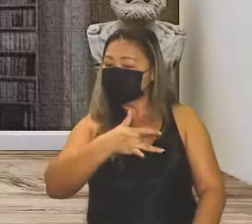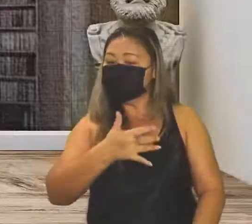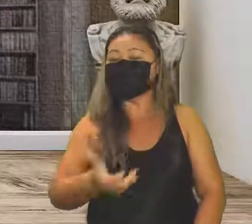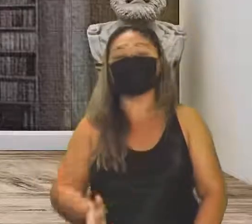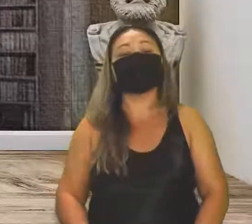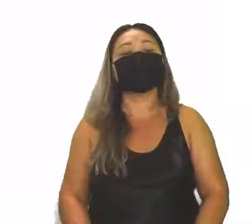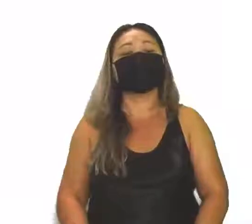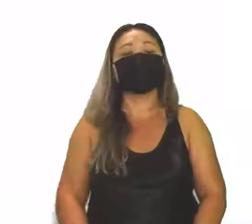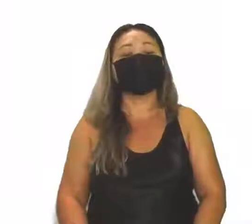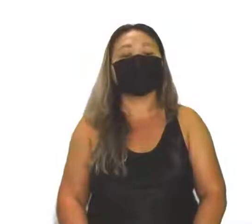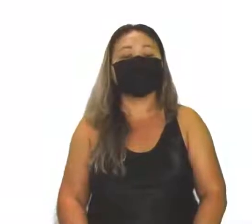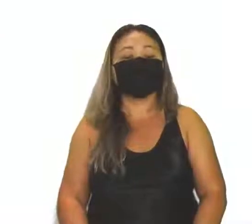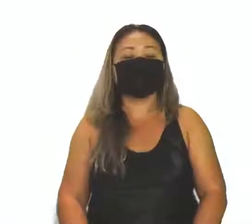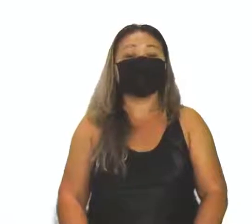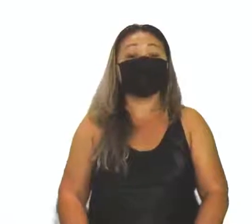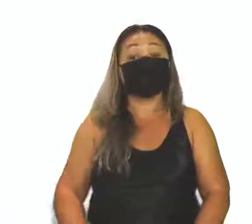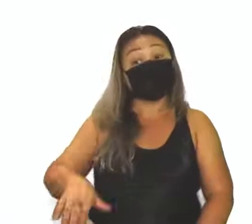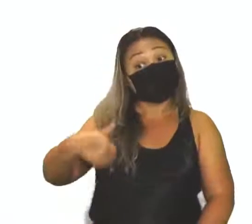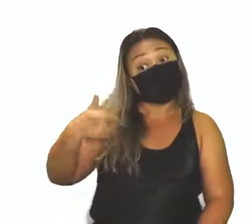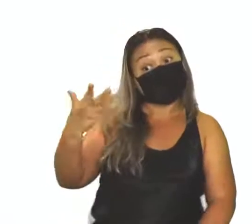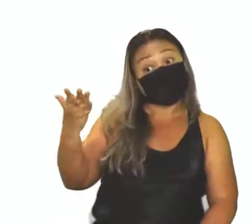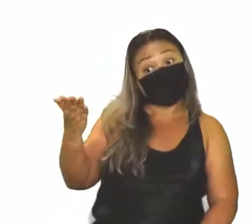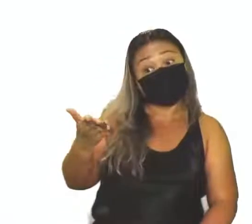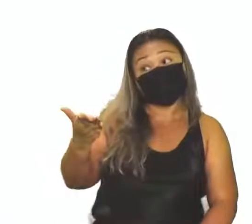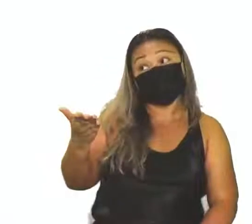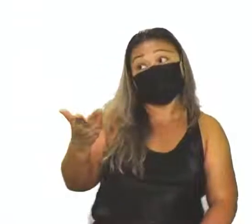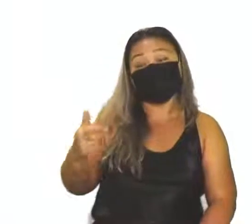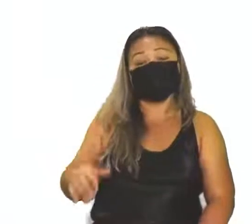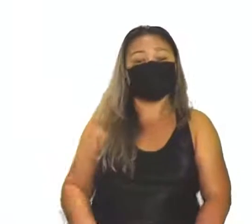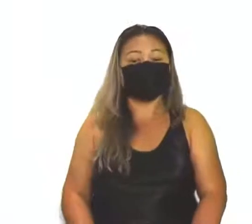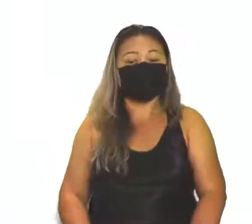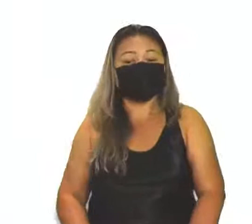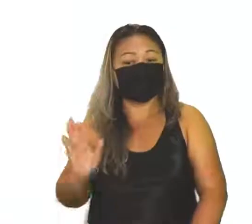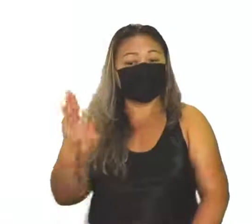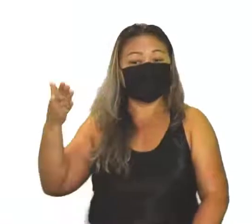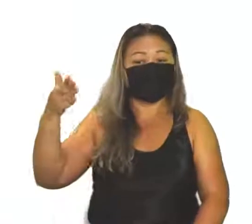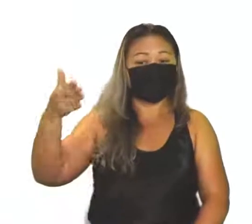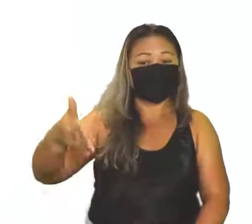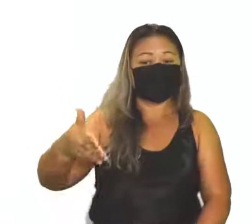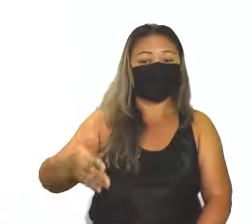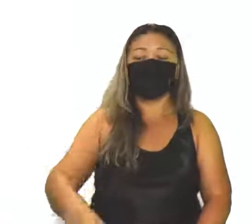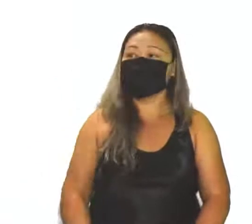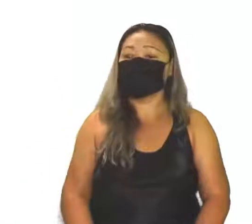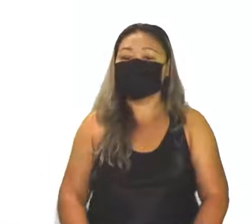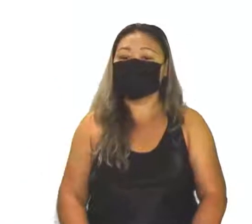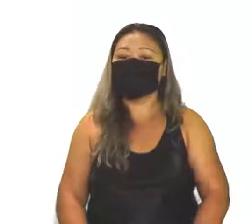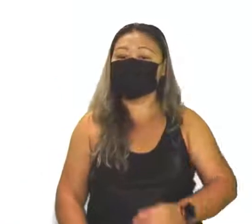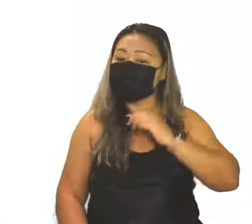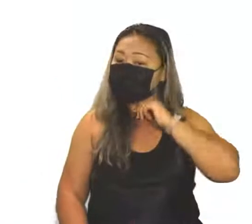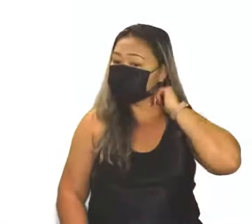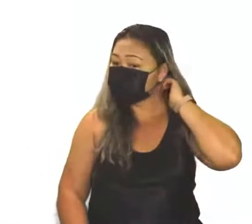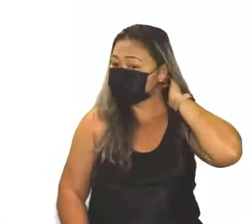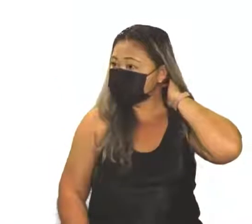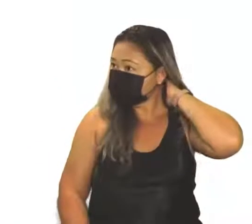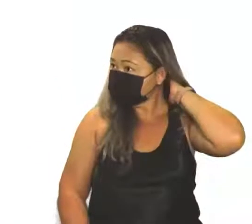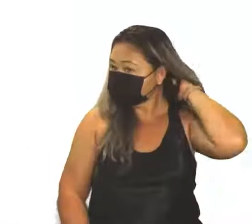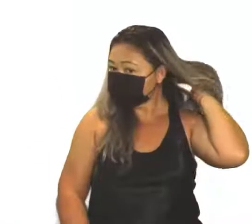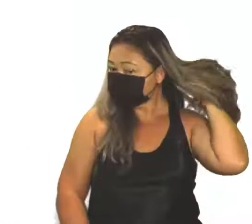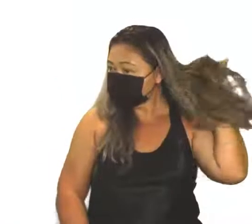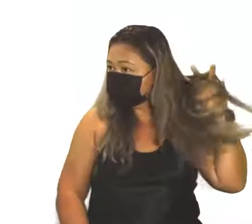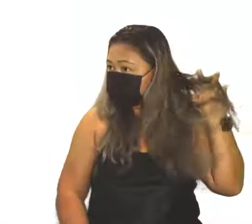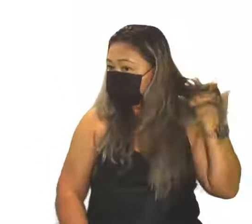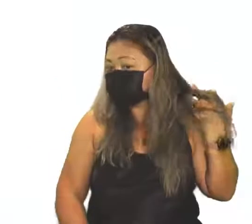lá, continuando? Agora, gente, vamos lá, deixa eu adentrar aqui. Iremos ver